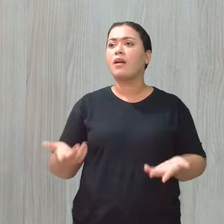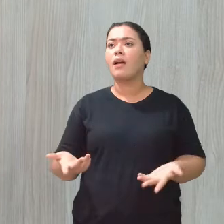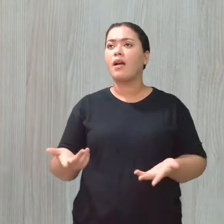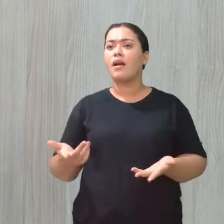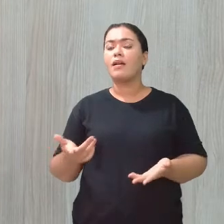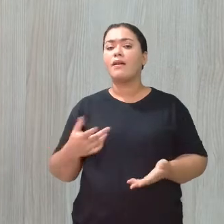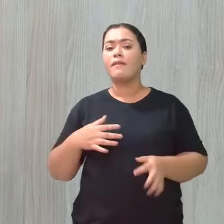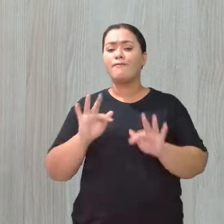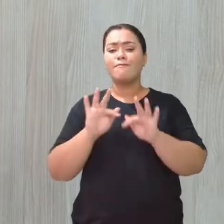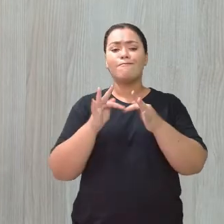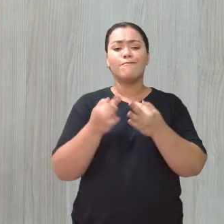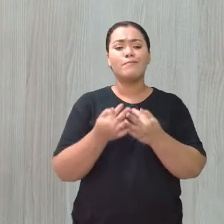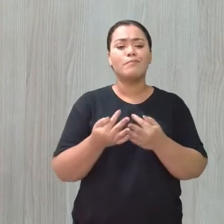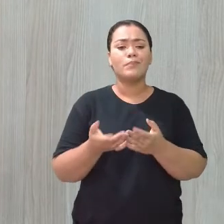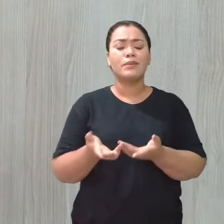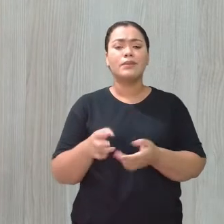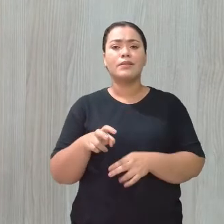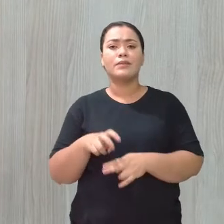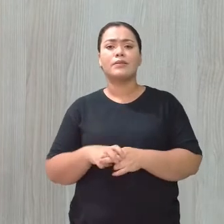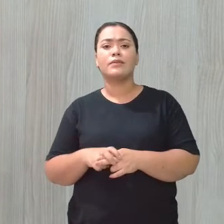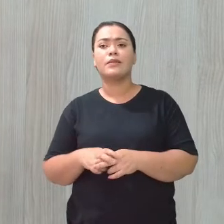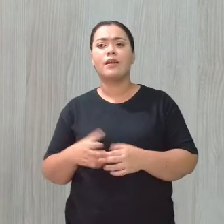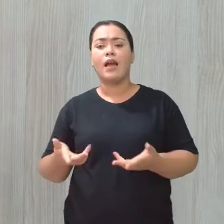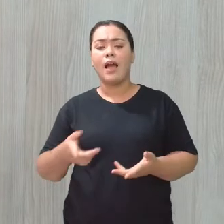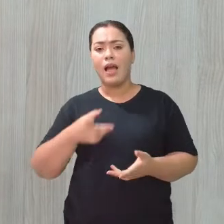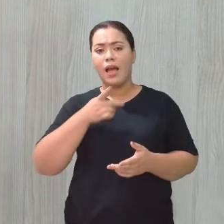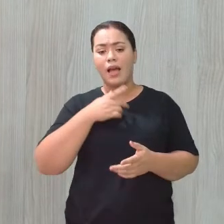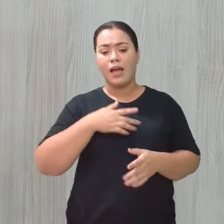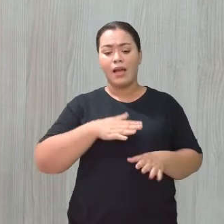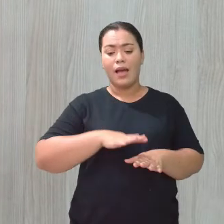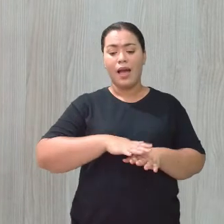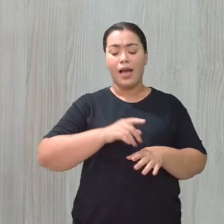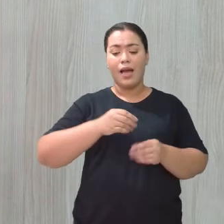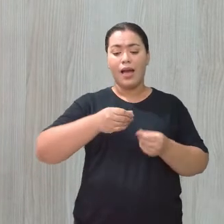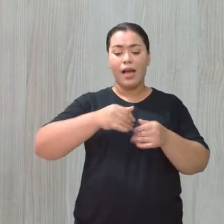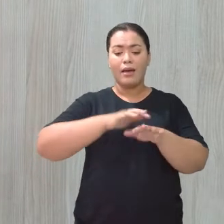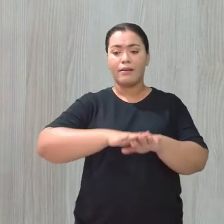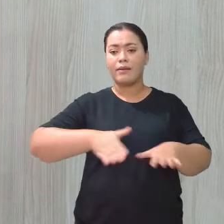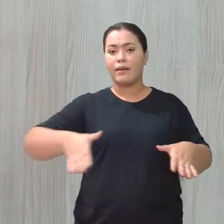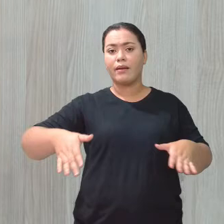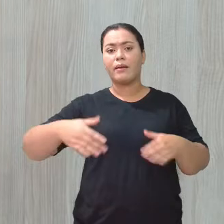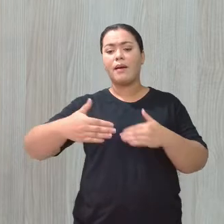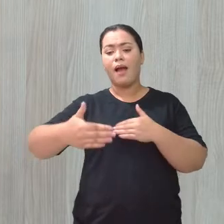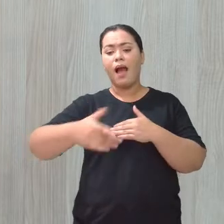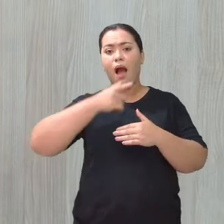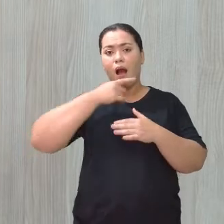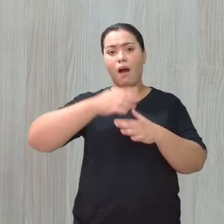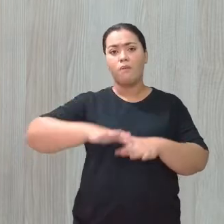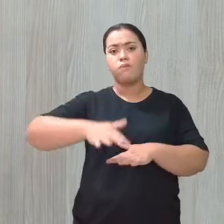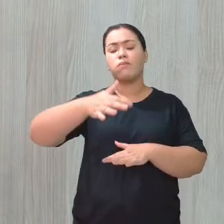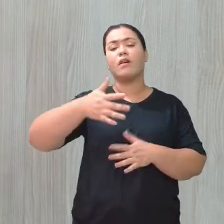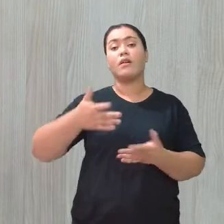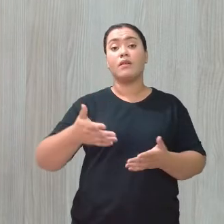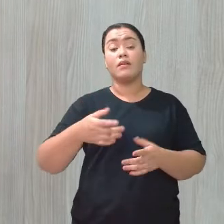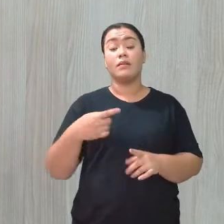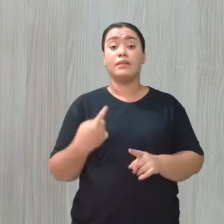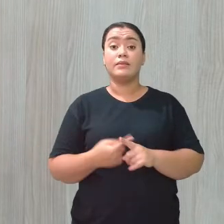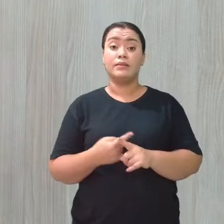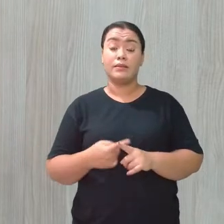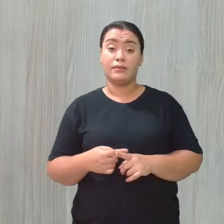família inteira, né, se reunir, até a faixa de areia está menor. Então, é muito importante, né? E também em